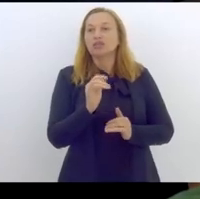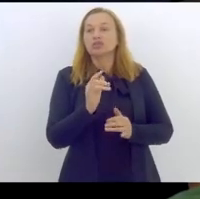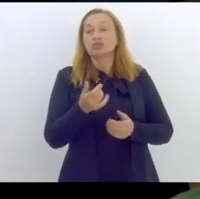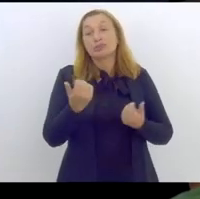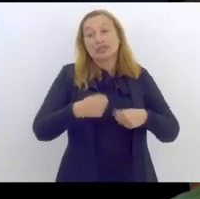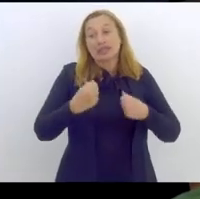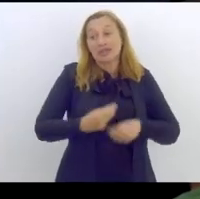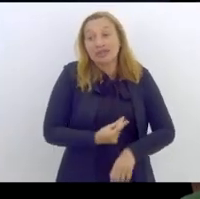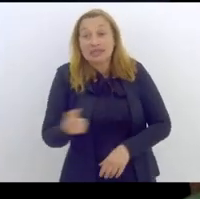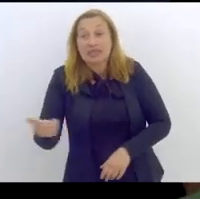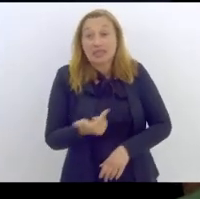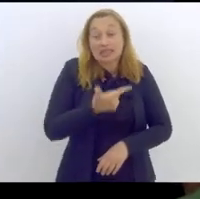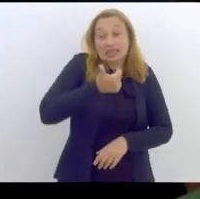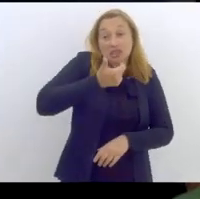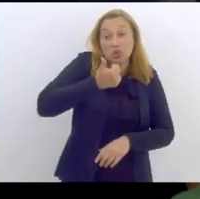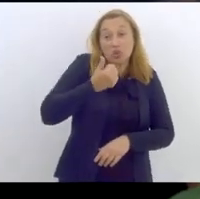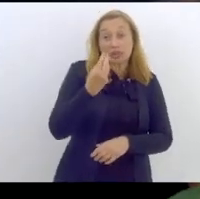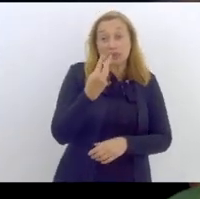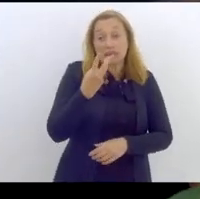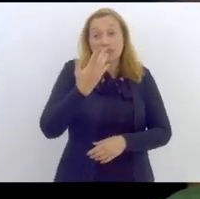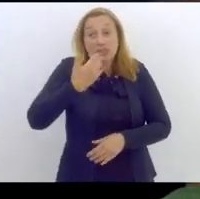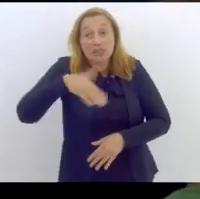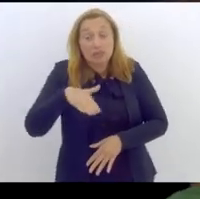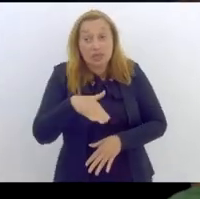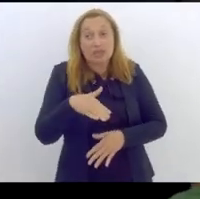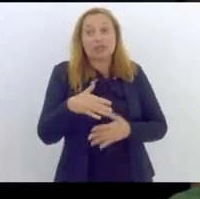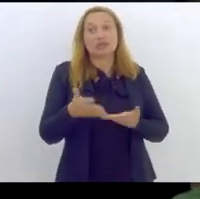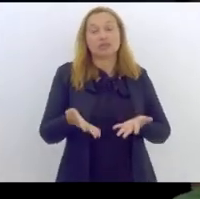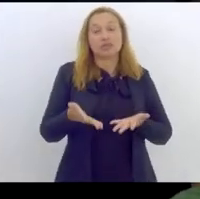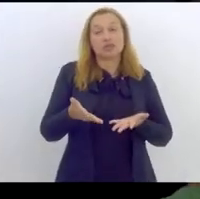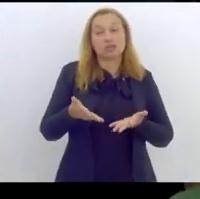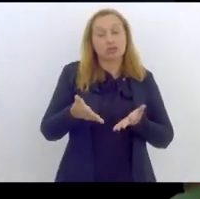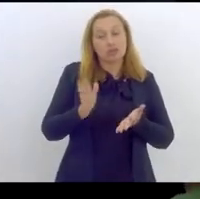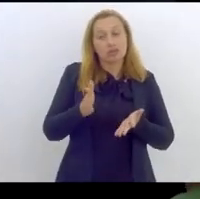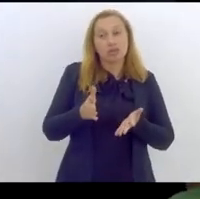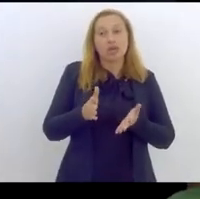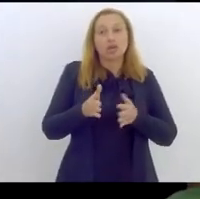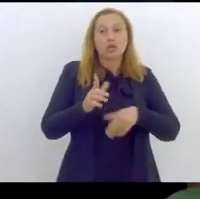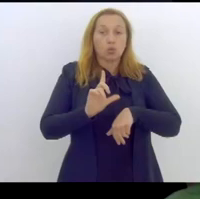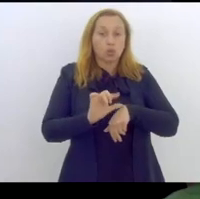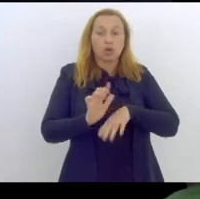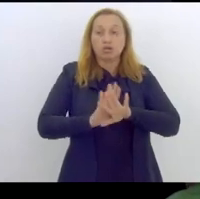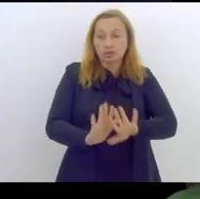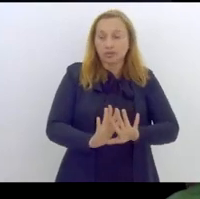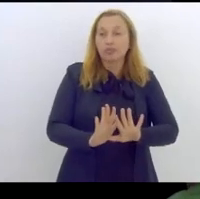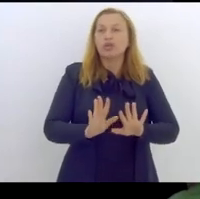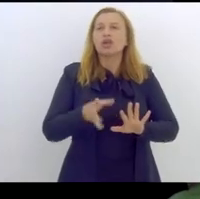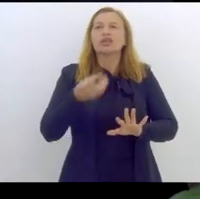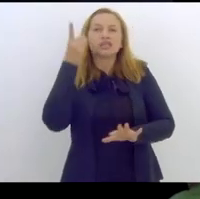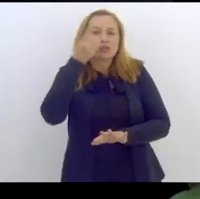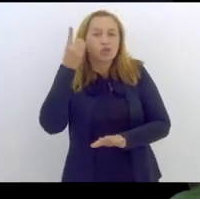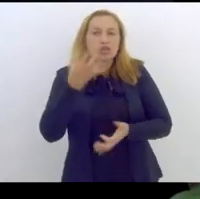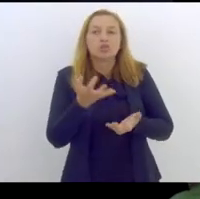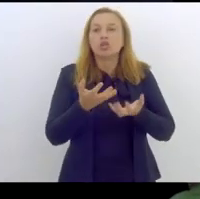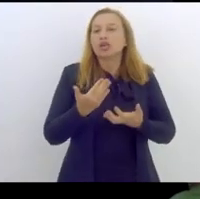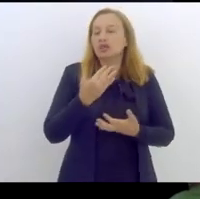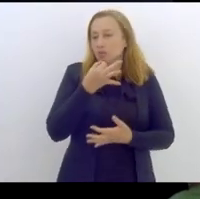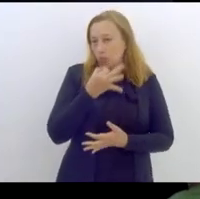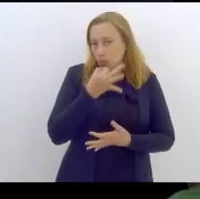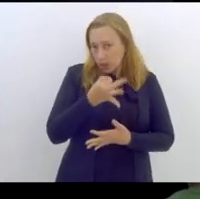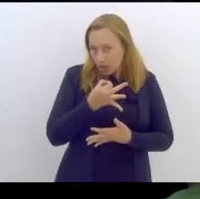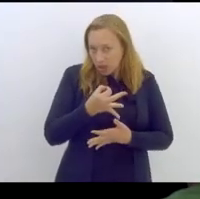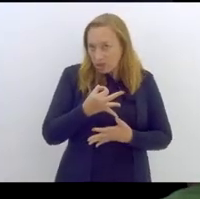12:30 e já passou faz tempo eu tenho também acionando aqui aí Deputado o que ia fazer uma sugestão